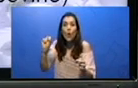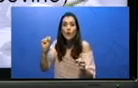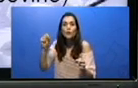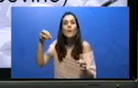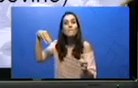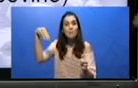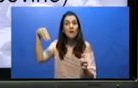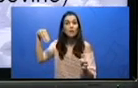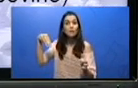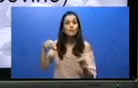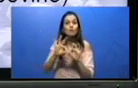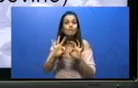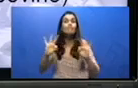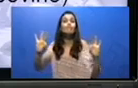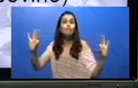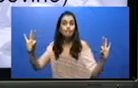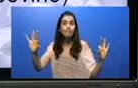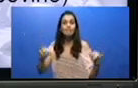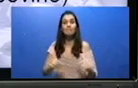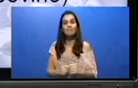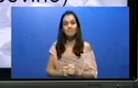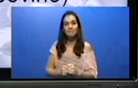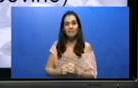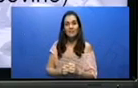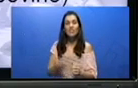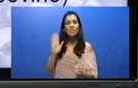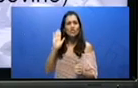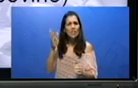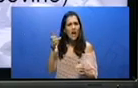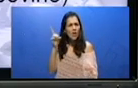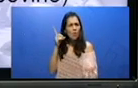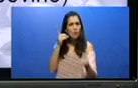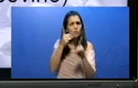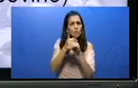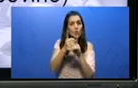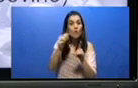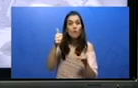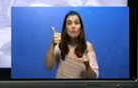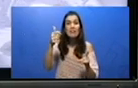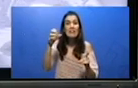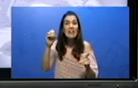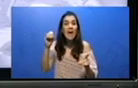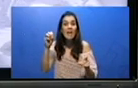solitárias encontradas até com 10, 12 metros de comprimento.